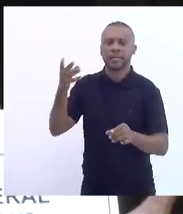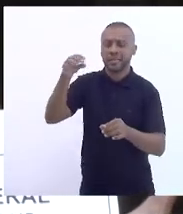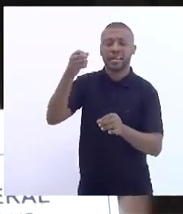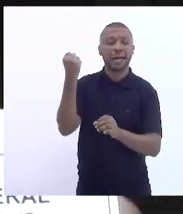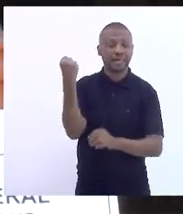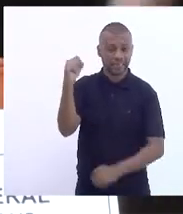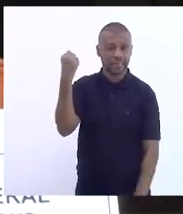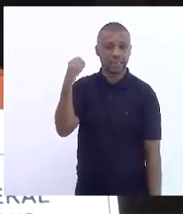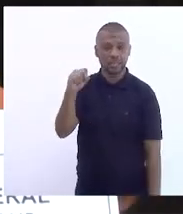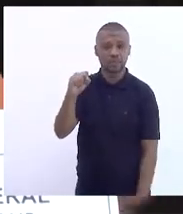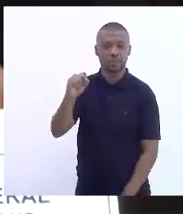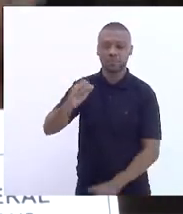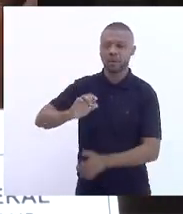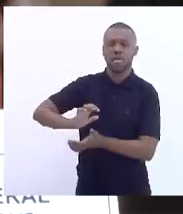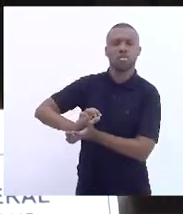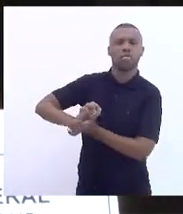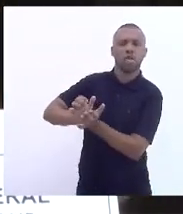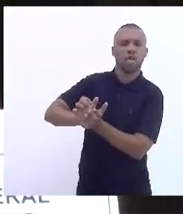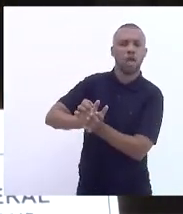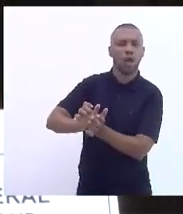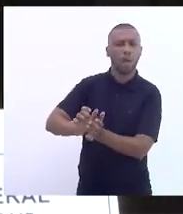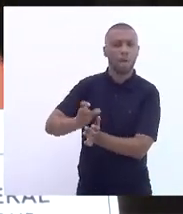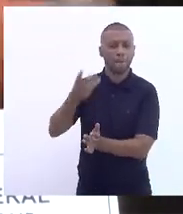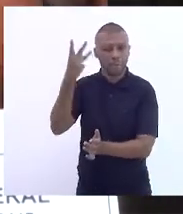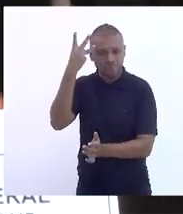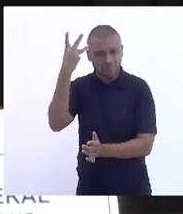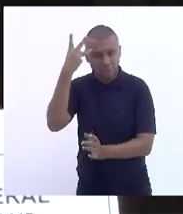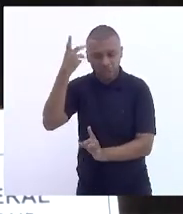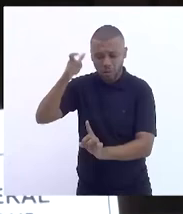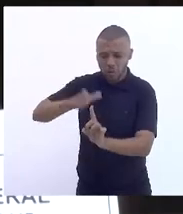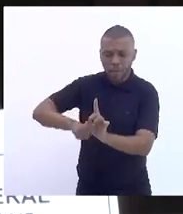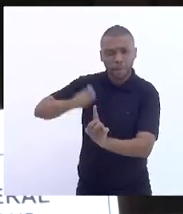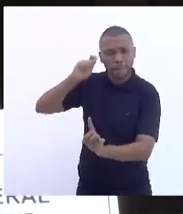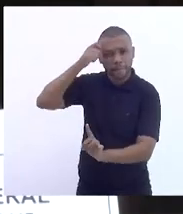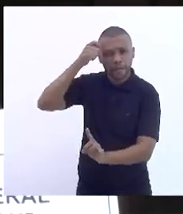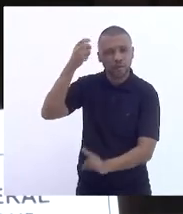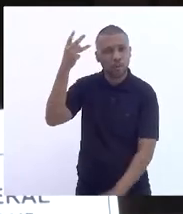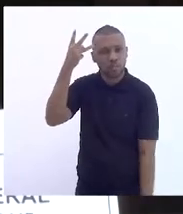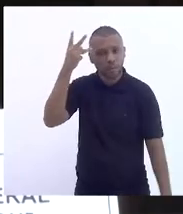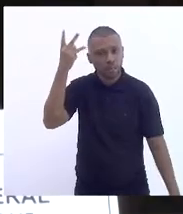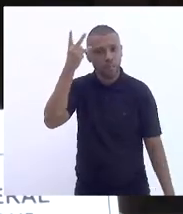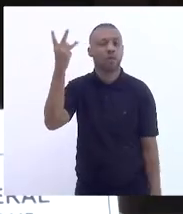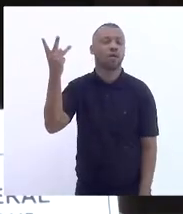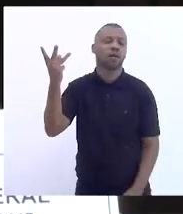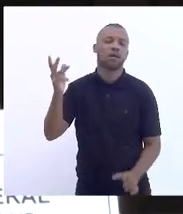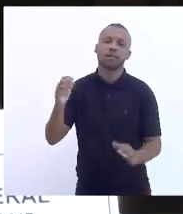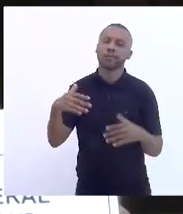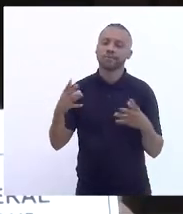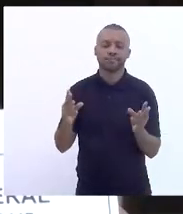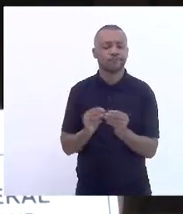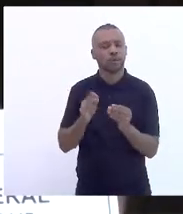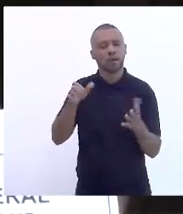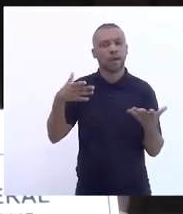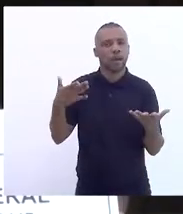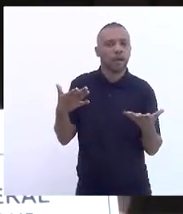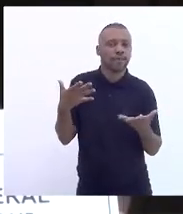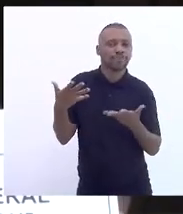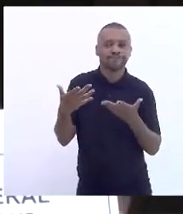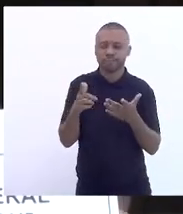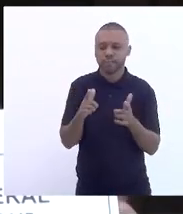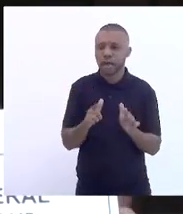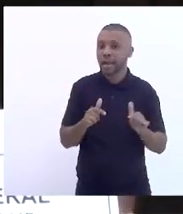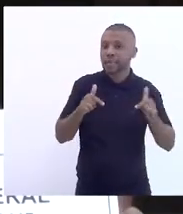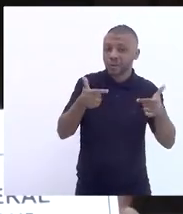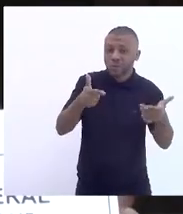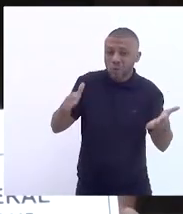Sergipe por meio de tortura o homem com transtornos mentais um homem preto e aí assim é isso na operação na Vila